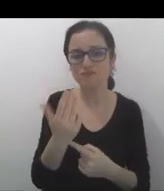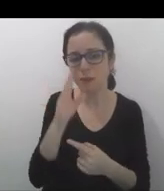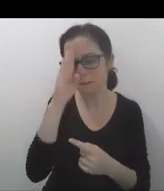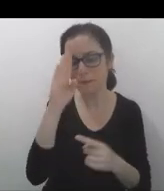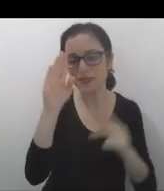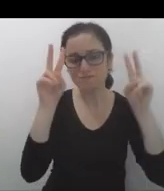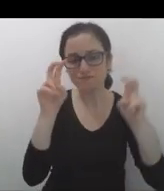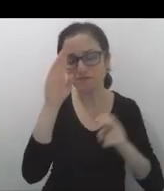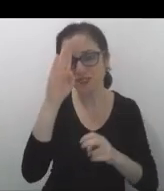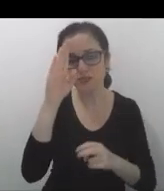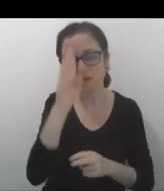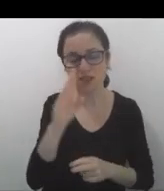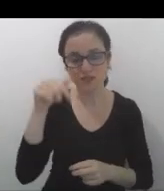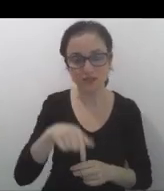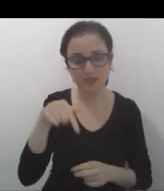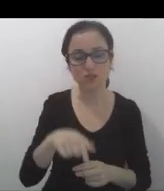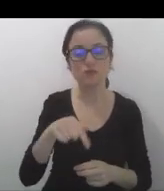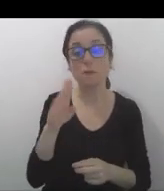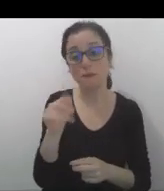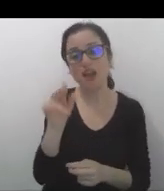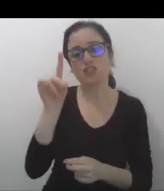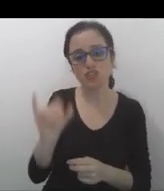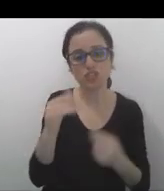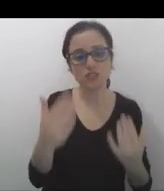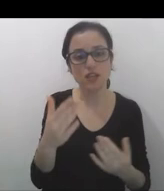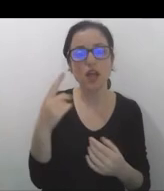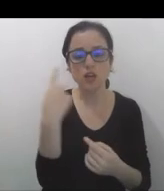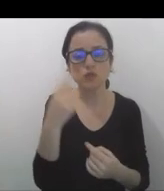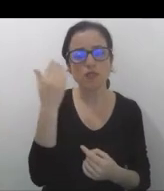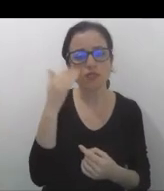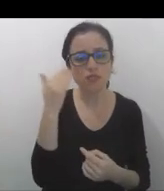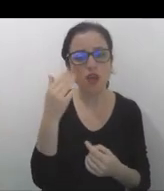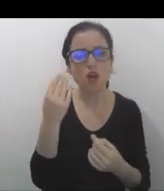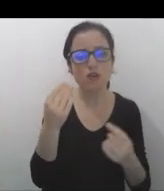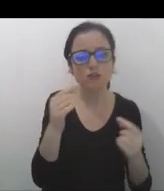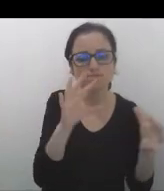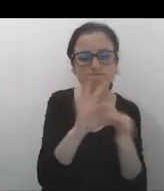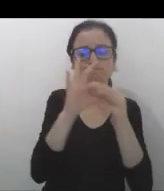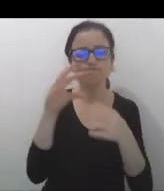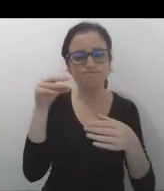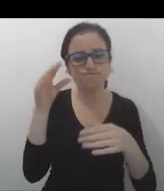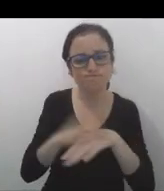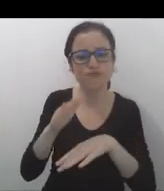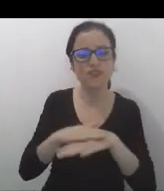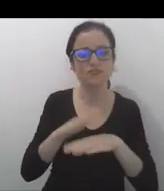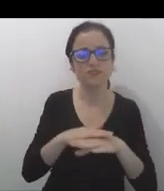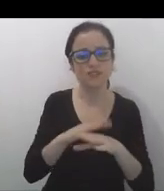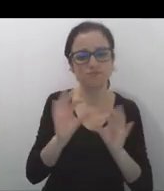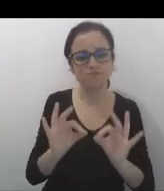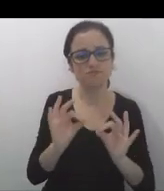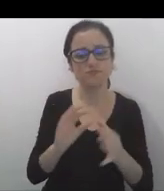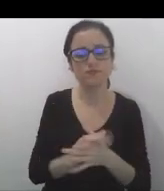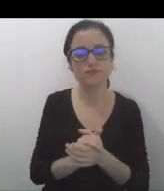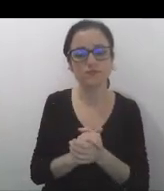da arte, né, que isso era uma questão central para o Bard. E aí a gente tem que entender esse amálgama que